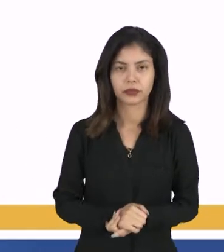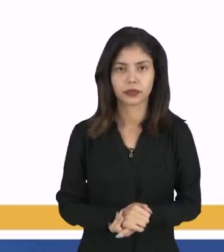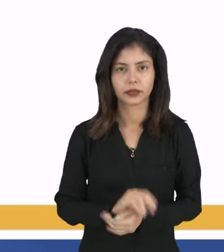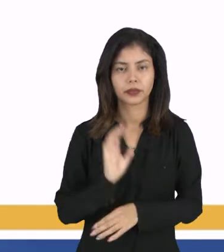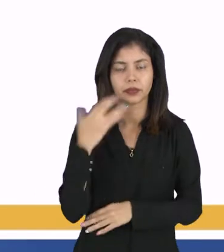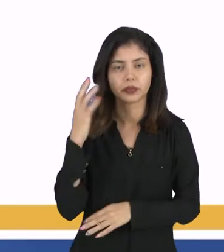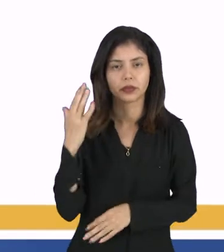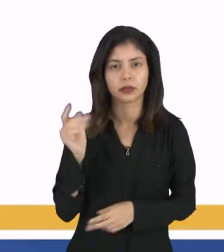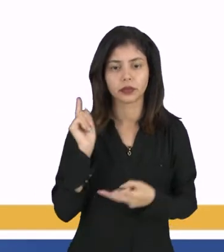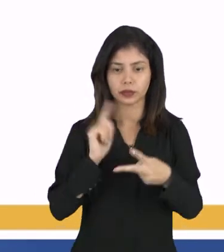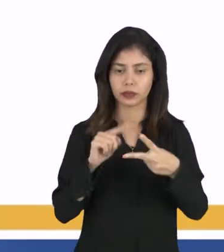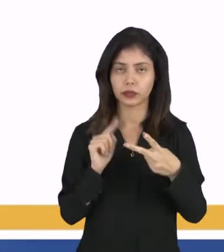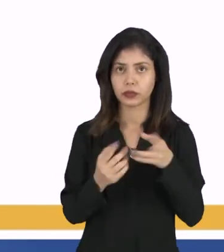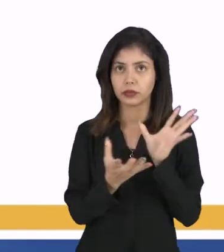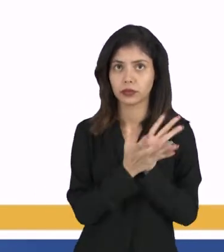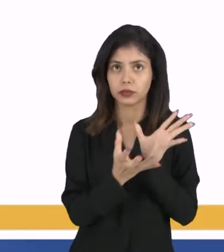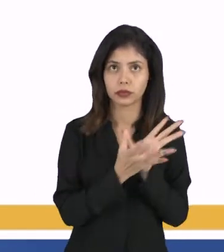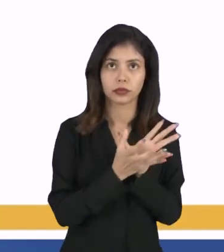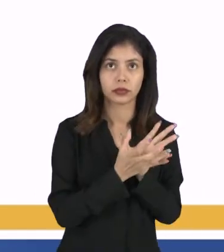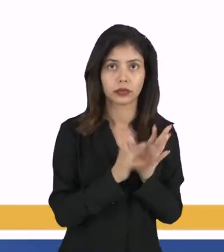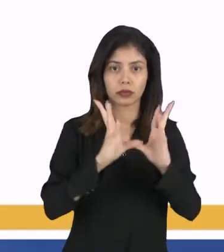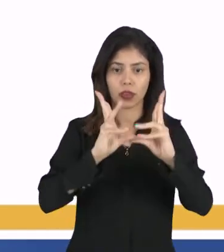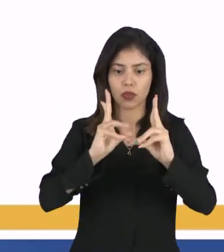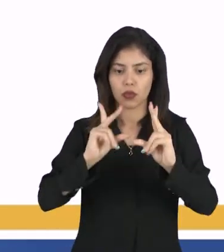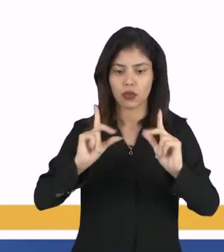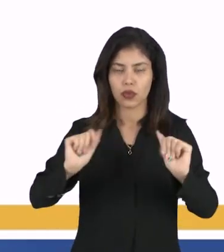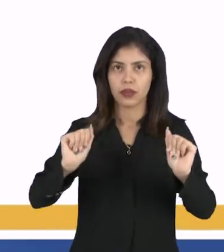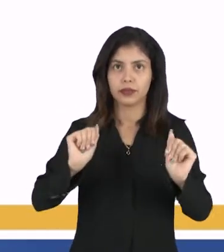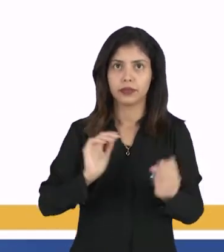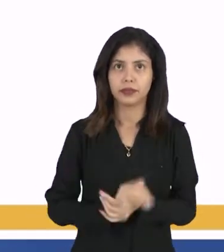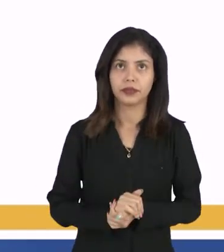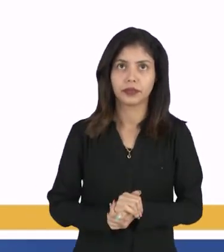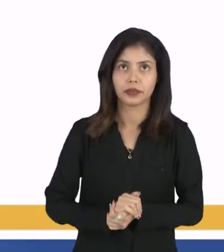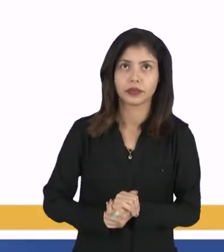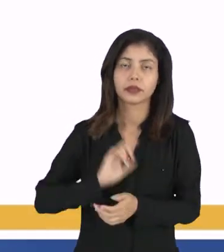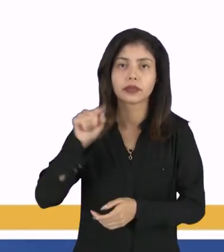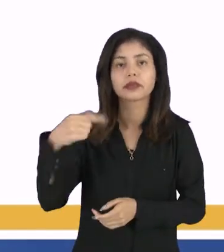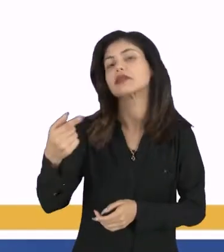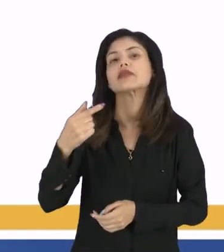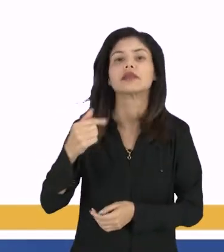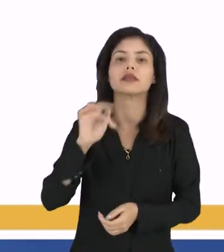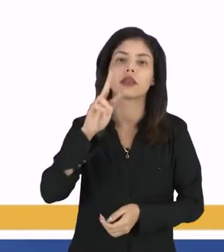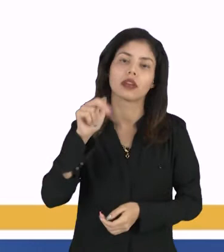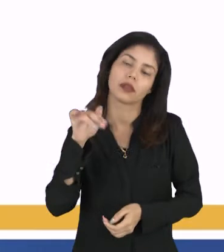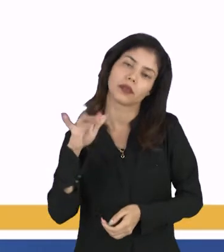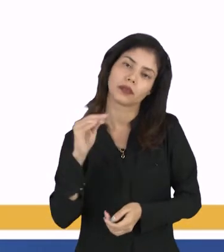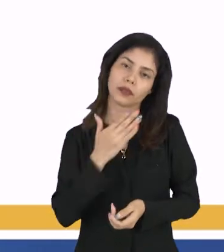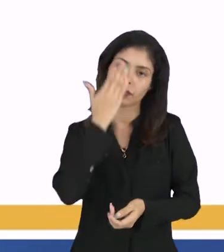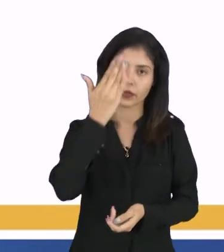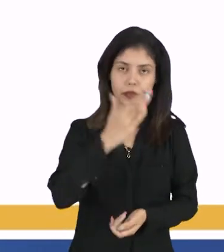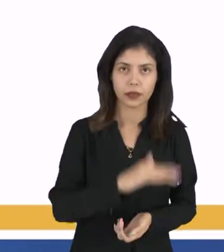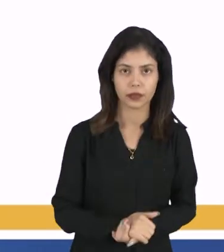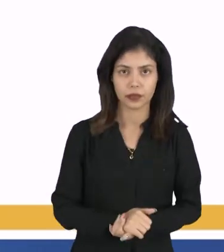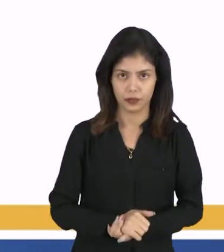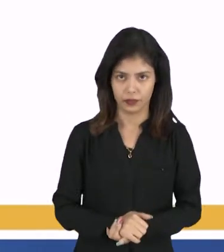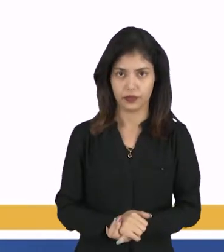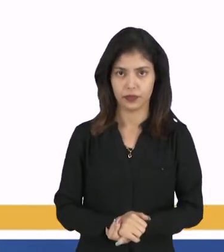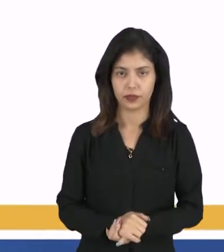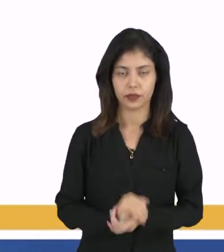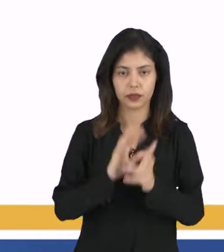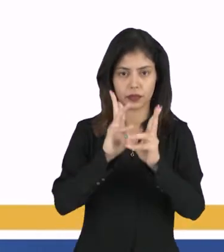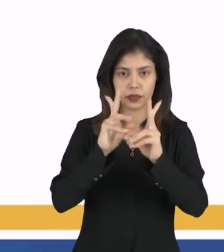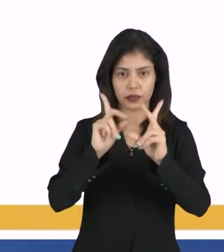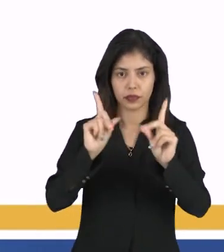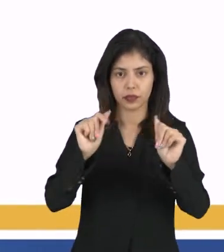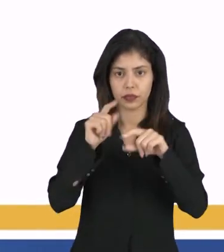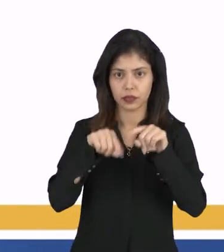na natureza, nós temos 2 grupos que fazem o papel de decomposição, que são as bactérias e depois são os fungos, que nós vamos falar mais à frente. Então, elas